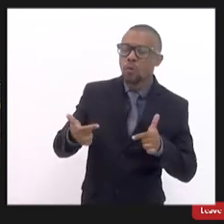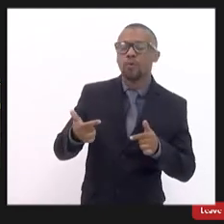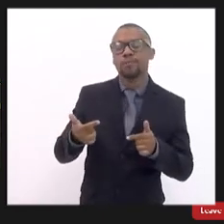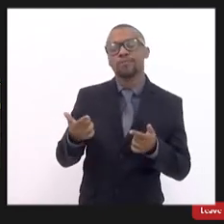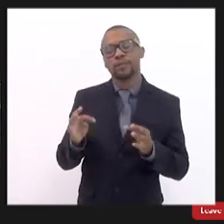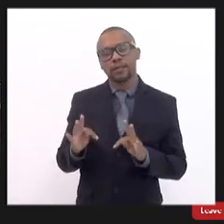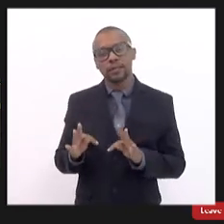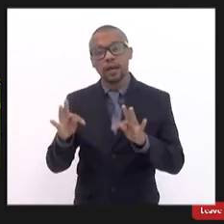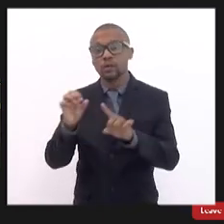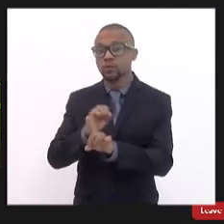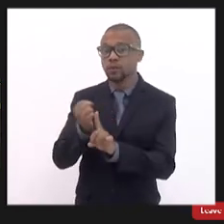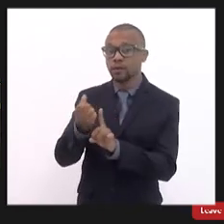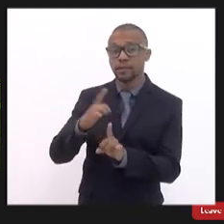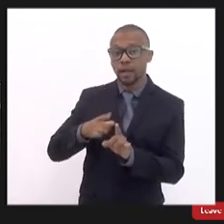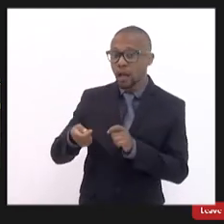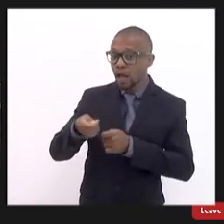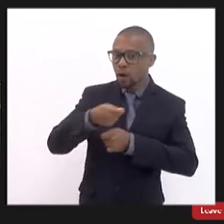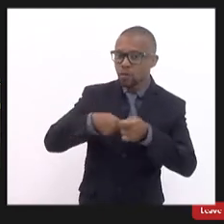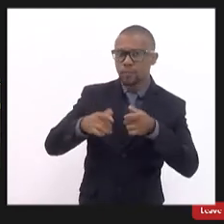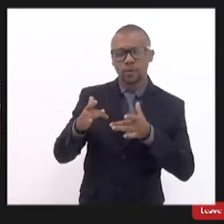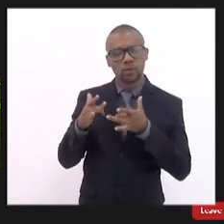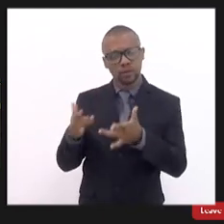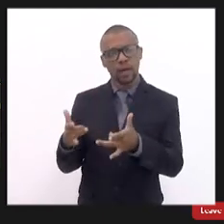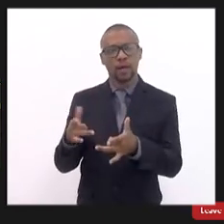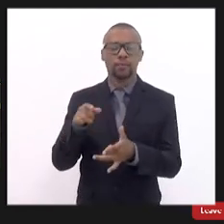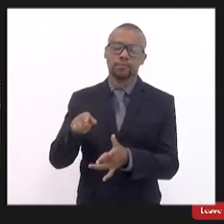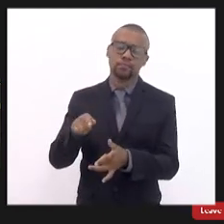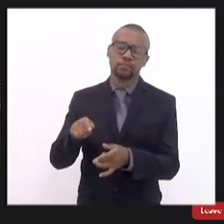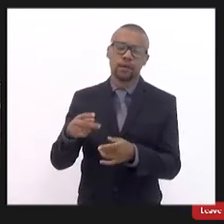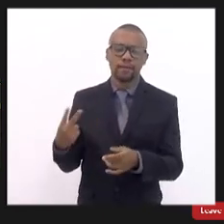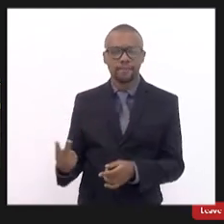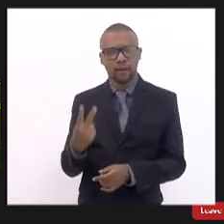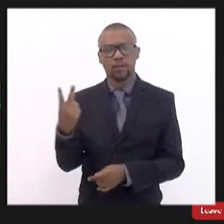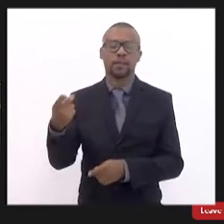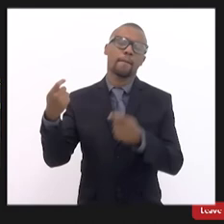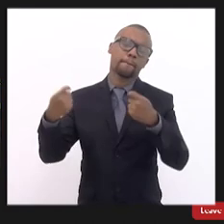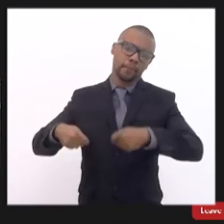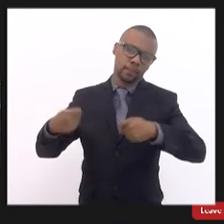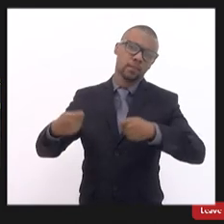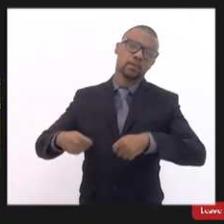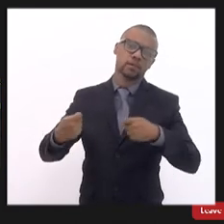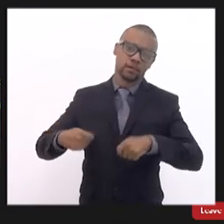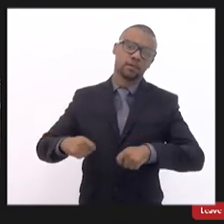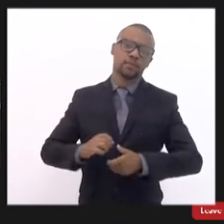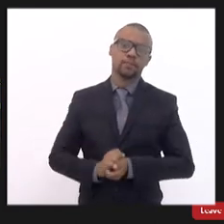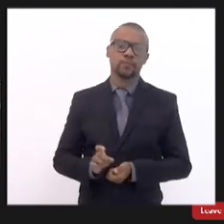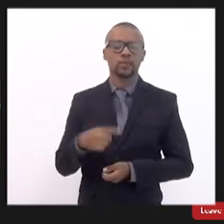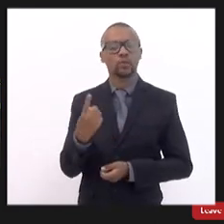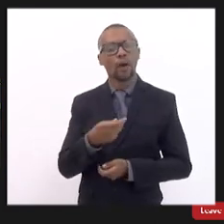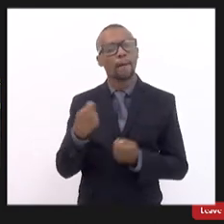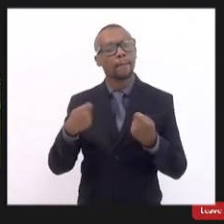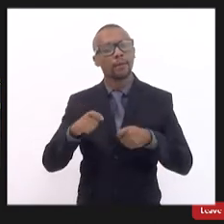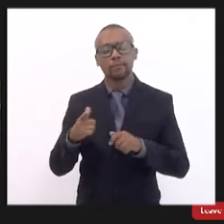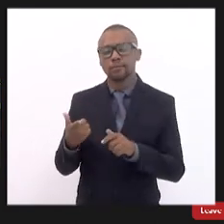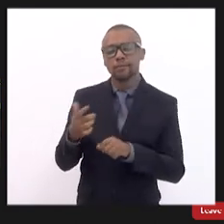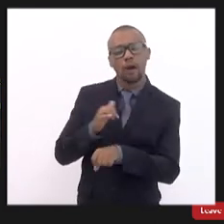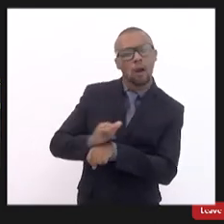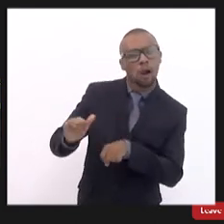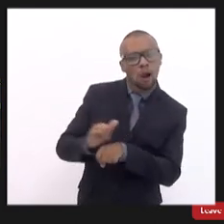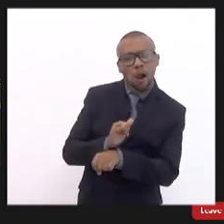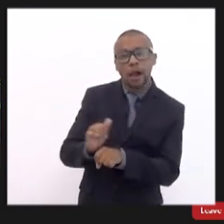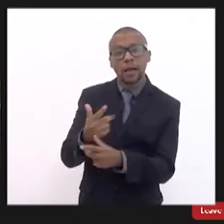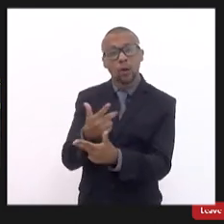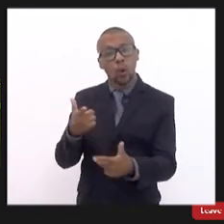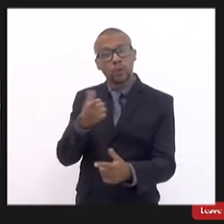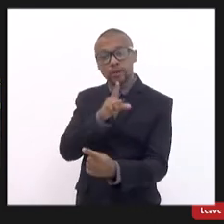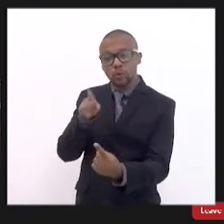tem na economia solidária uma potência que tem que ser valorizada. E aí a gente precisa conseguir fazer com que as coisas cheguem na ponta,